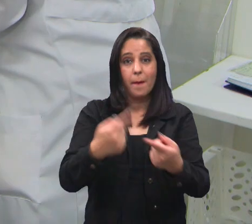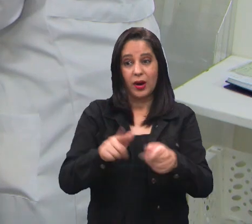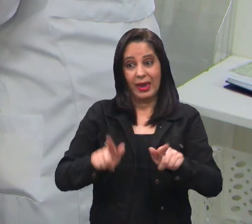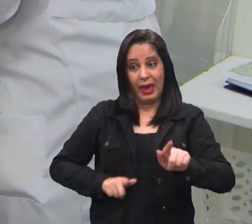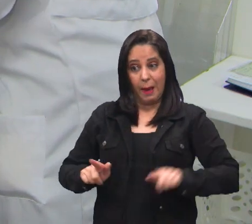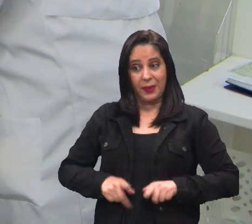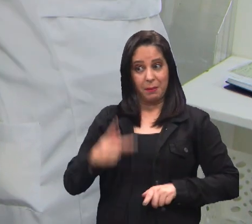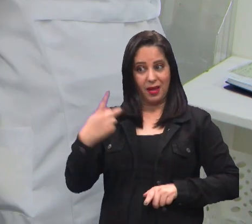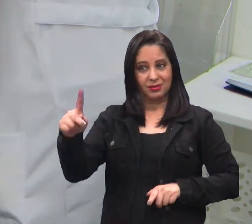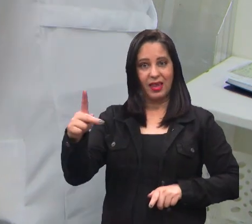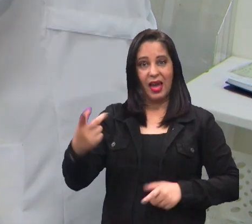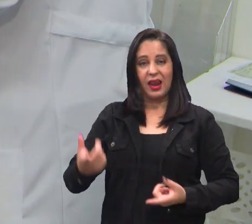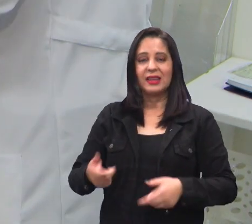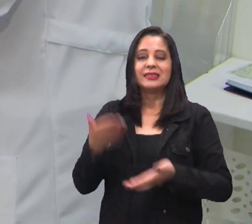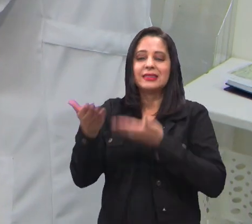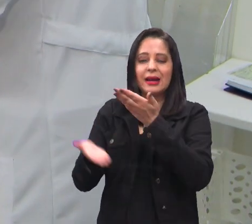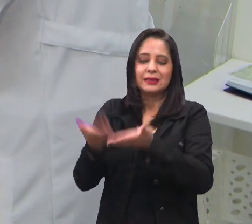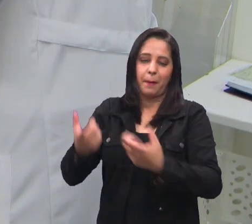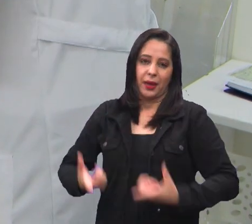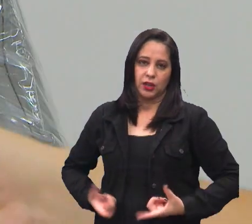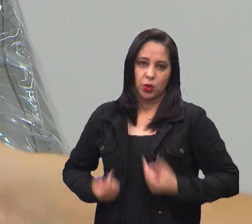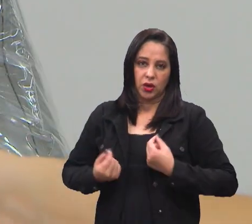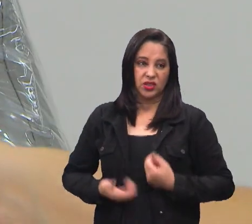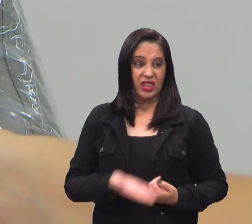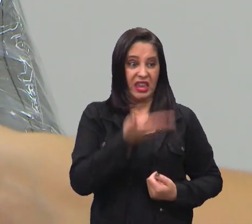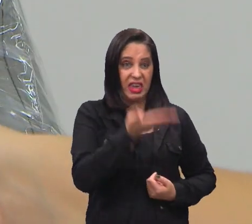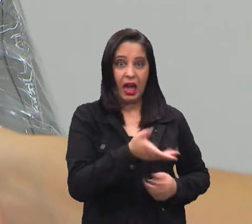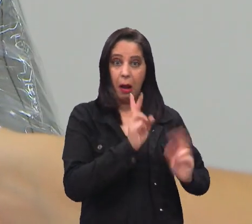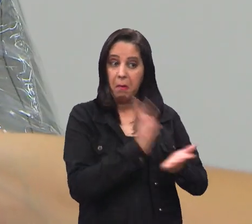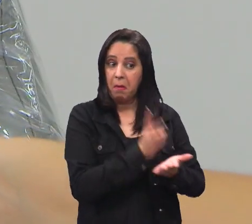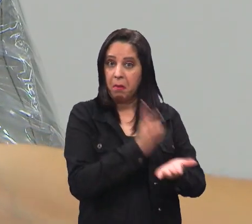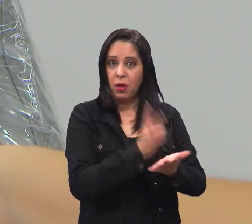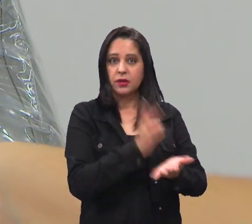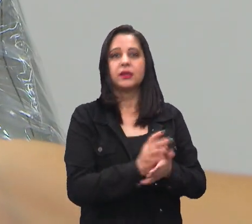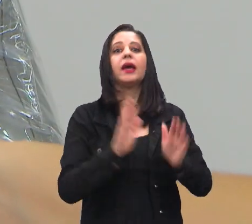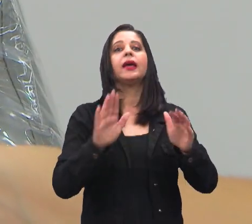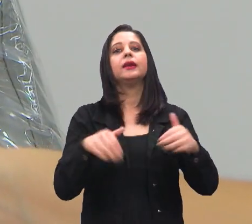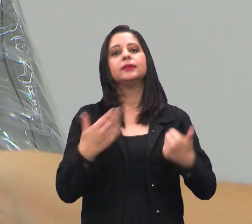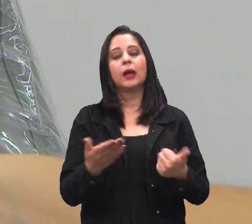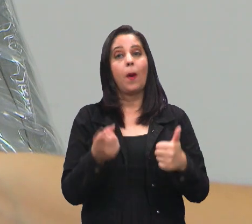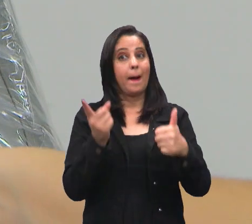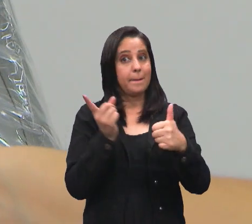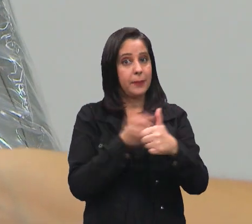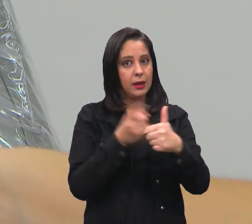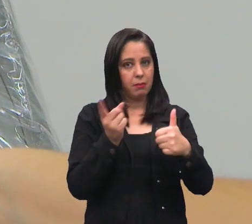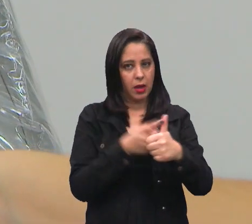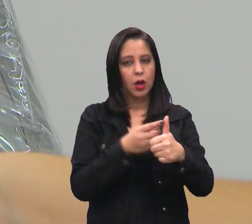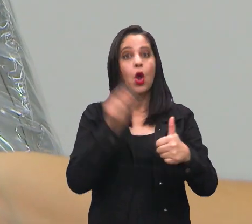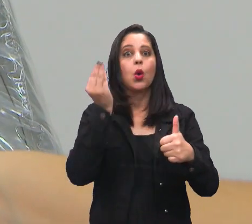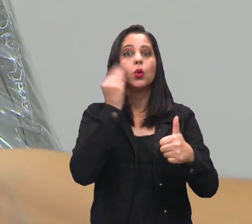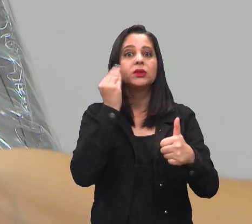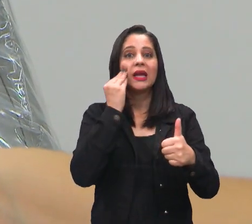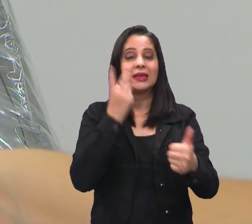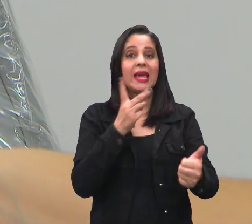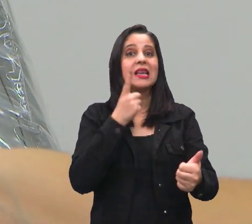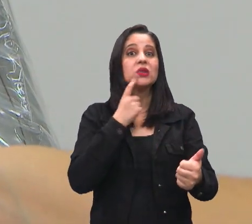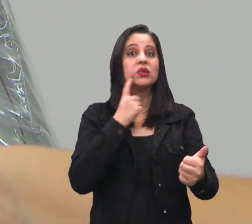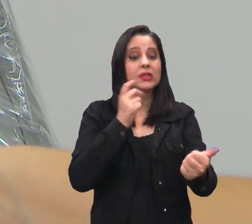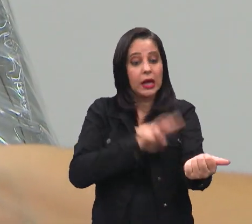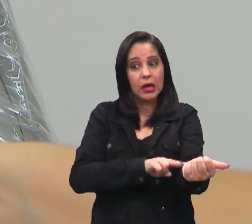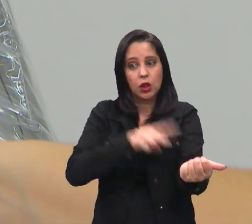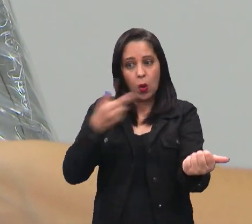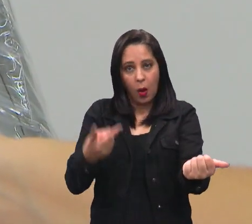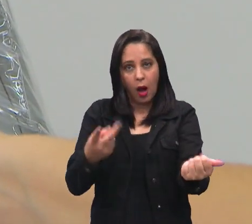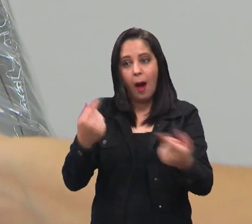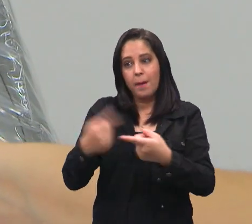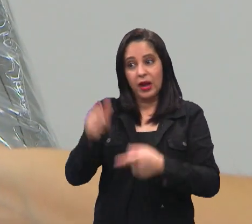oncológica. Daí em diante, ela nunca mais parou. A primeira vez eu fui tentar doar para uma prima que estava com câncer. Aí